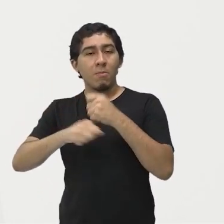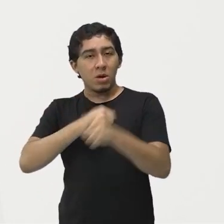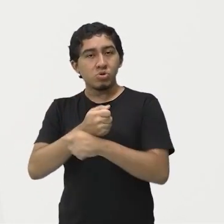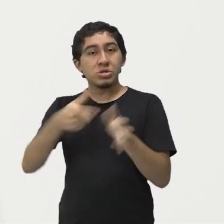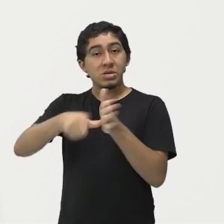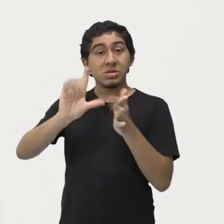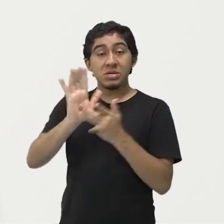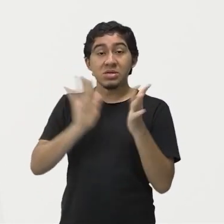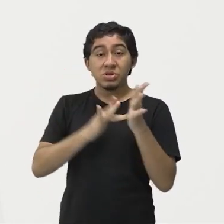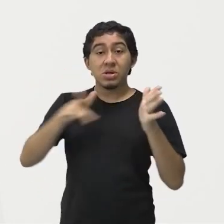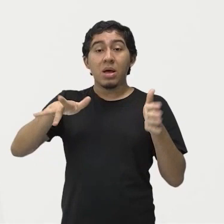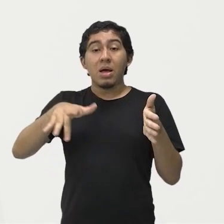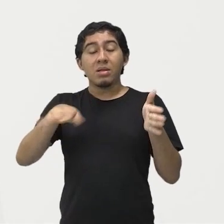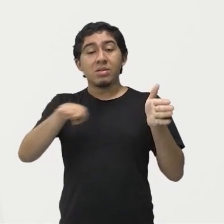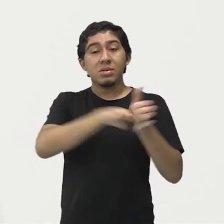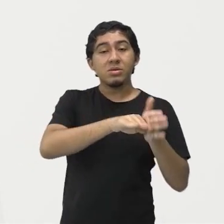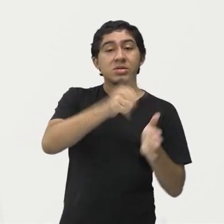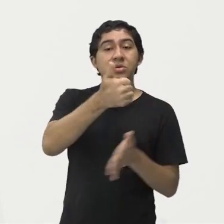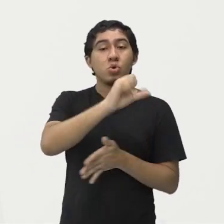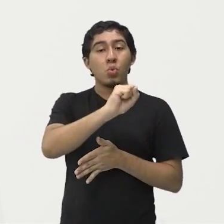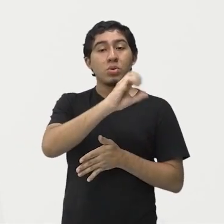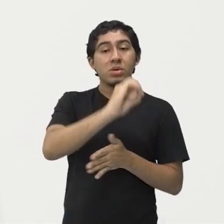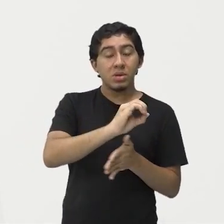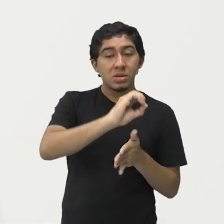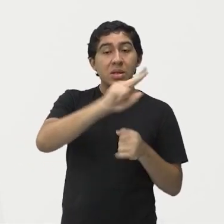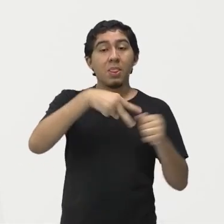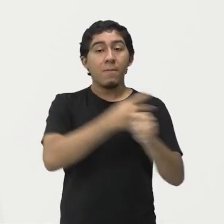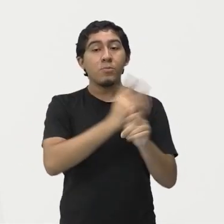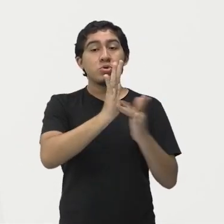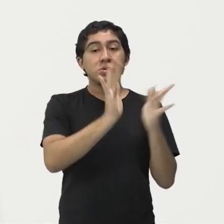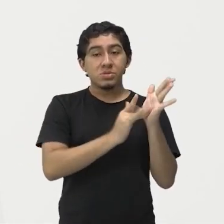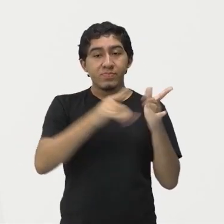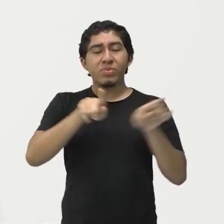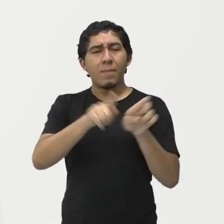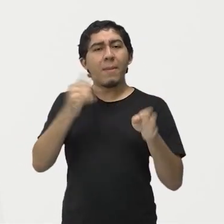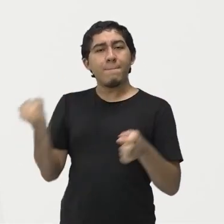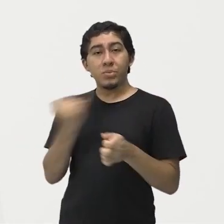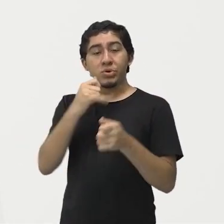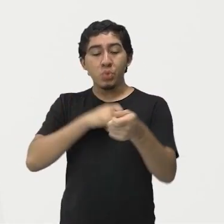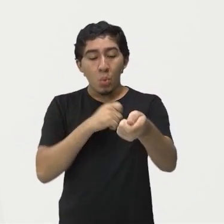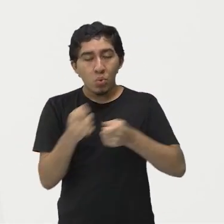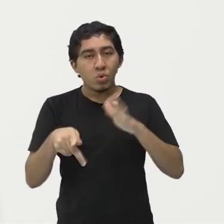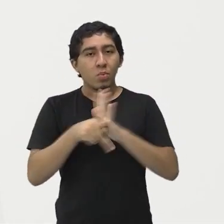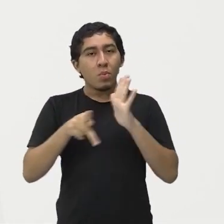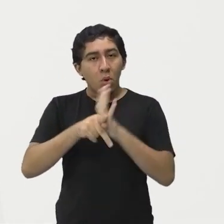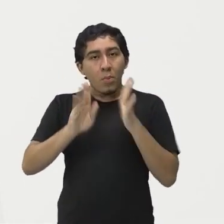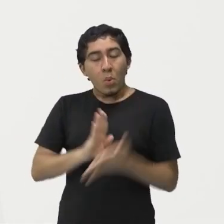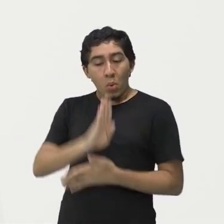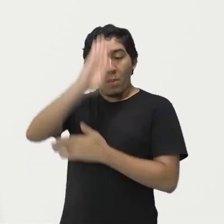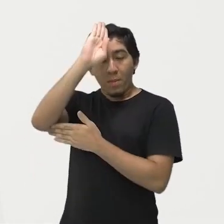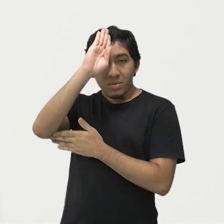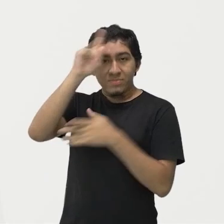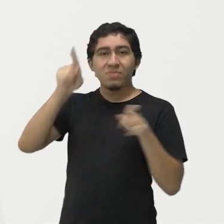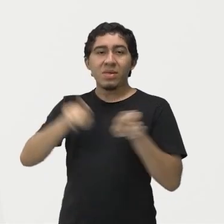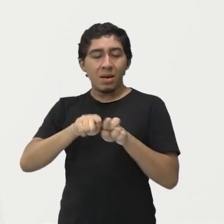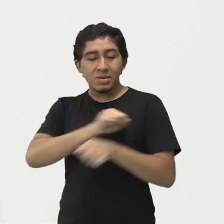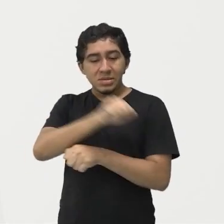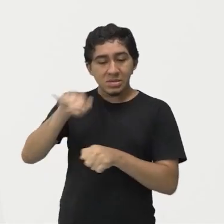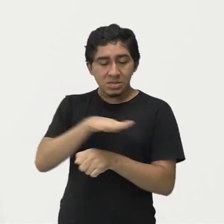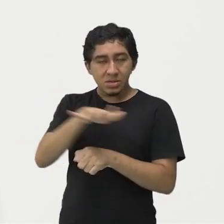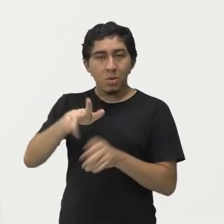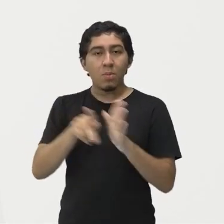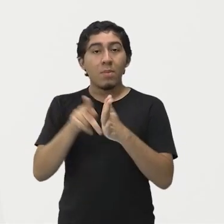na manutenção do poder romano sobre as regiões que haviam conquistado. Afinal de contas, o Império